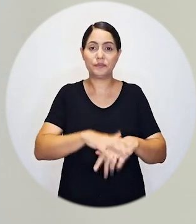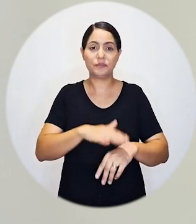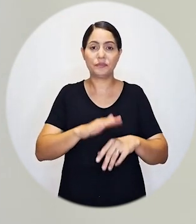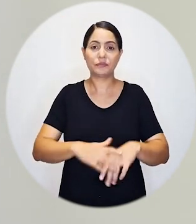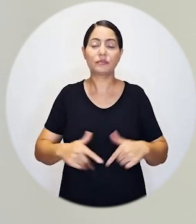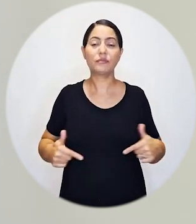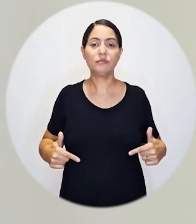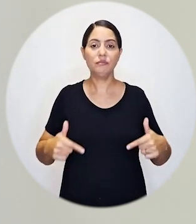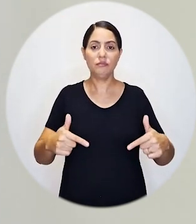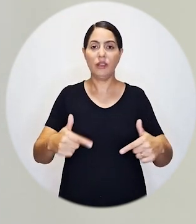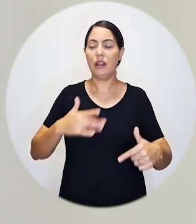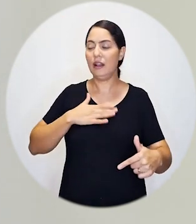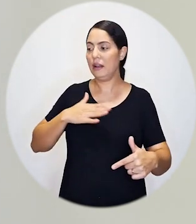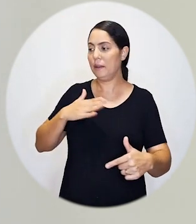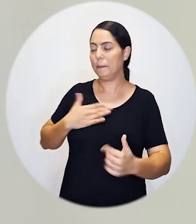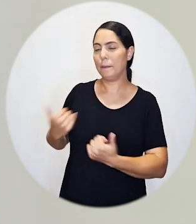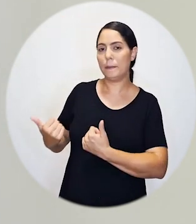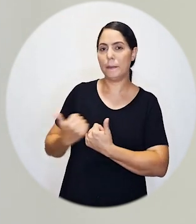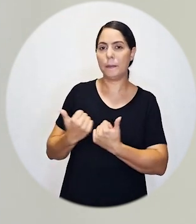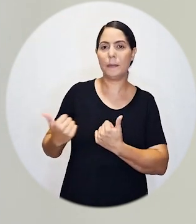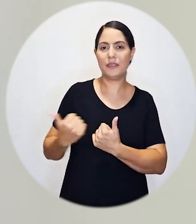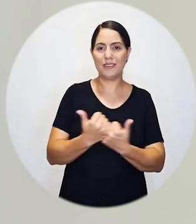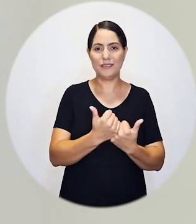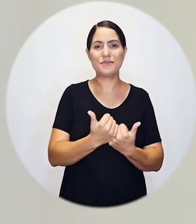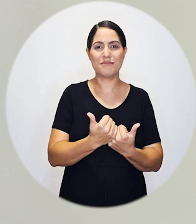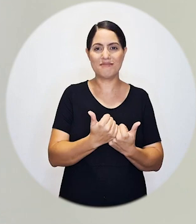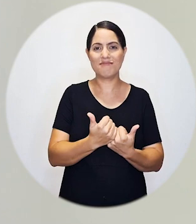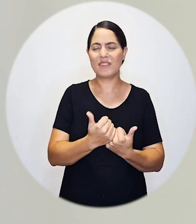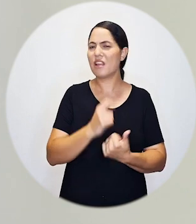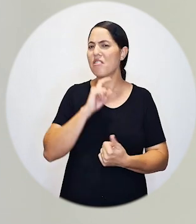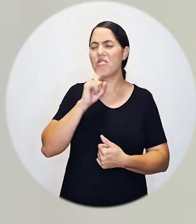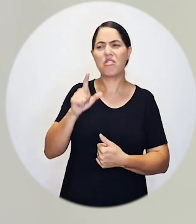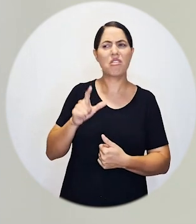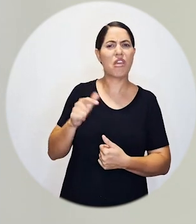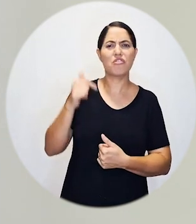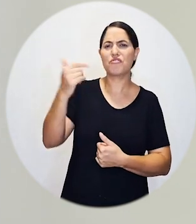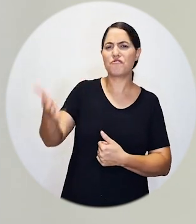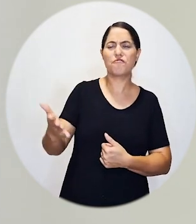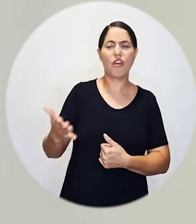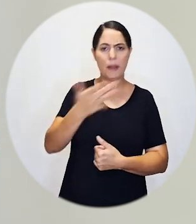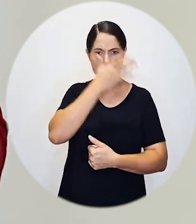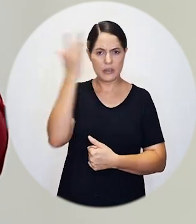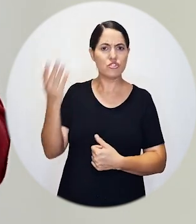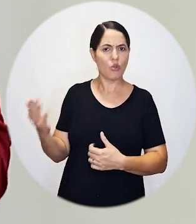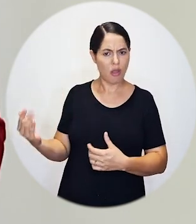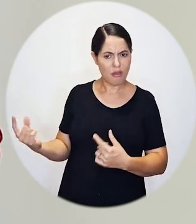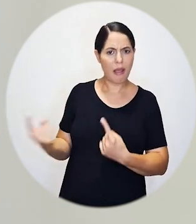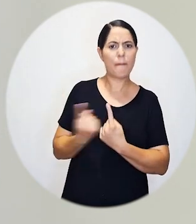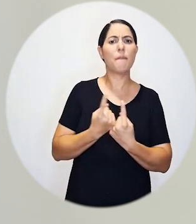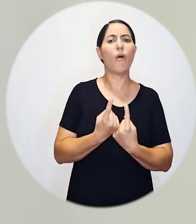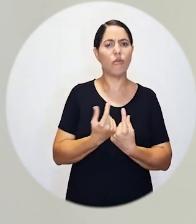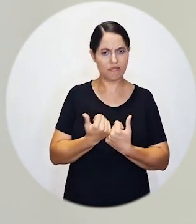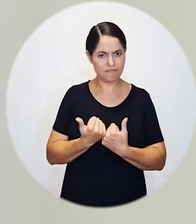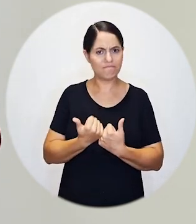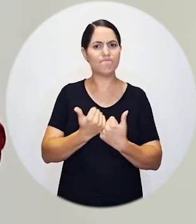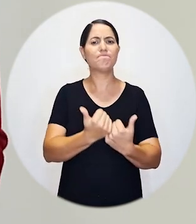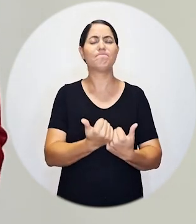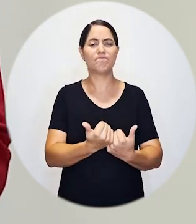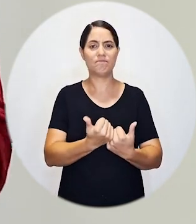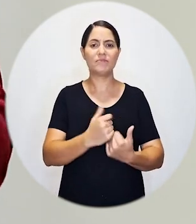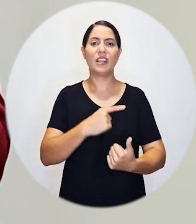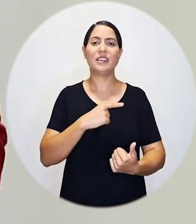obra, que foi feita pela minha assessoria, não quis chamar ninguém de fora, foi quem esteve do meu lado,